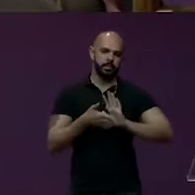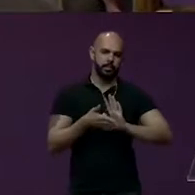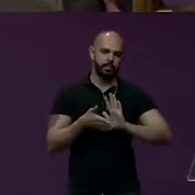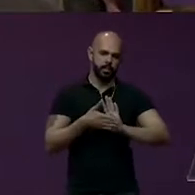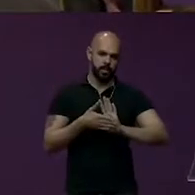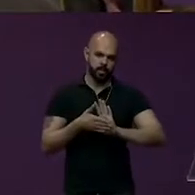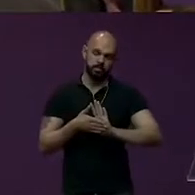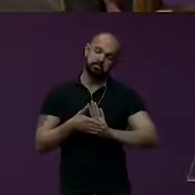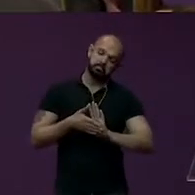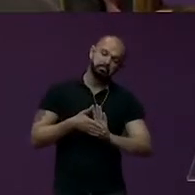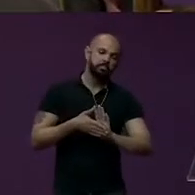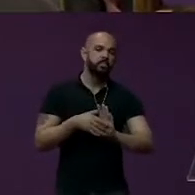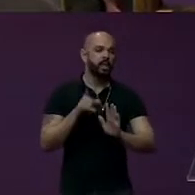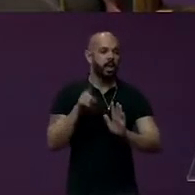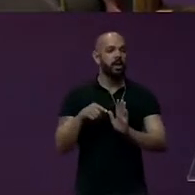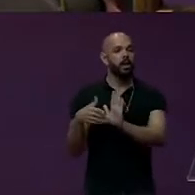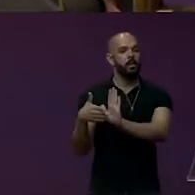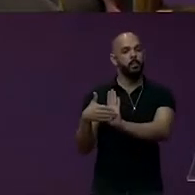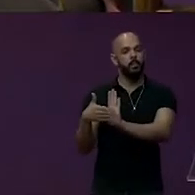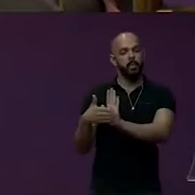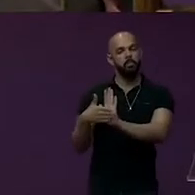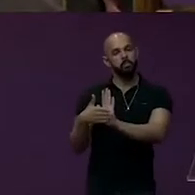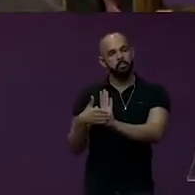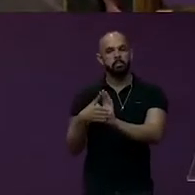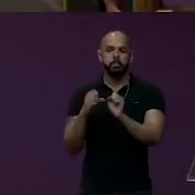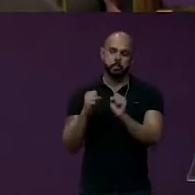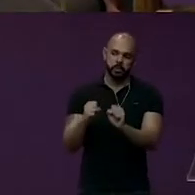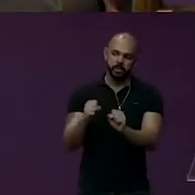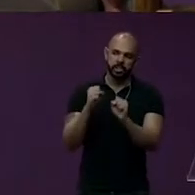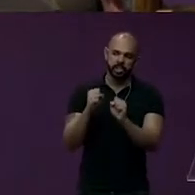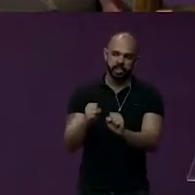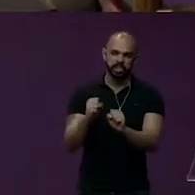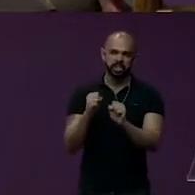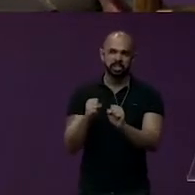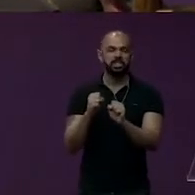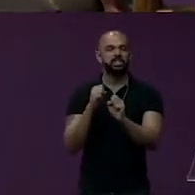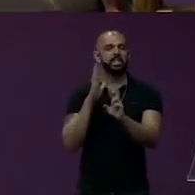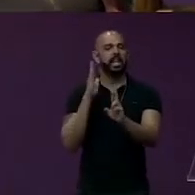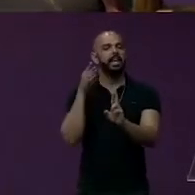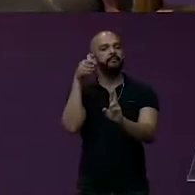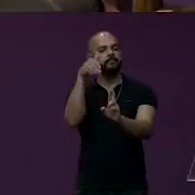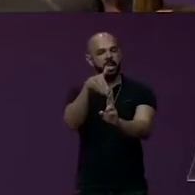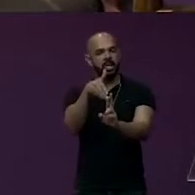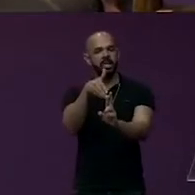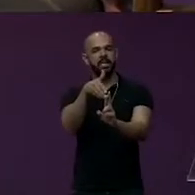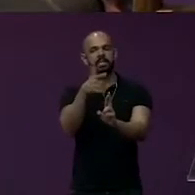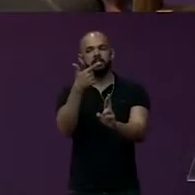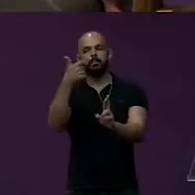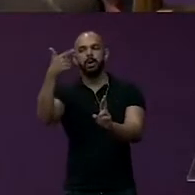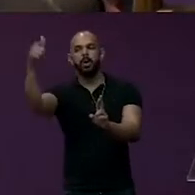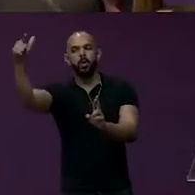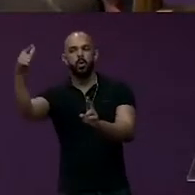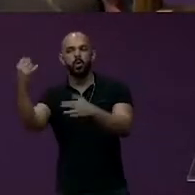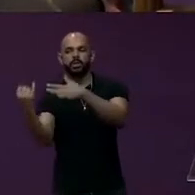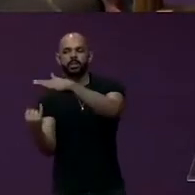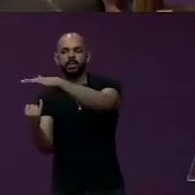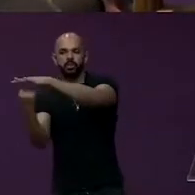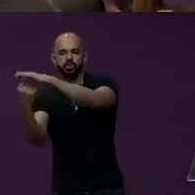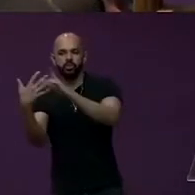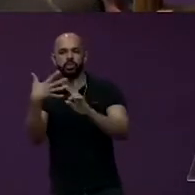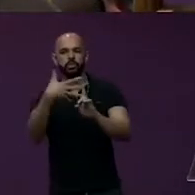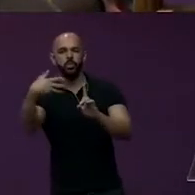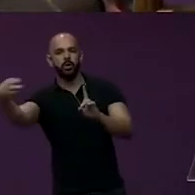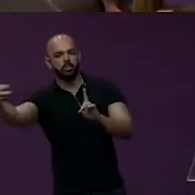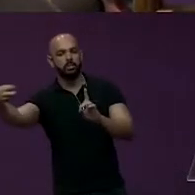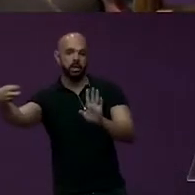proposta, considerando que era até uma proposta que poderia ser referência para outras instituições. Então,